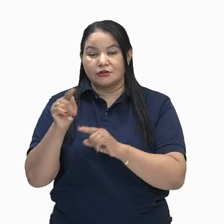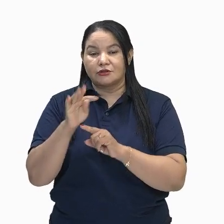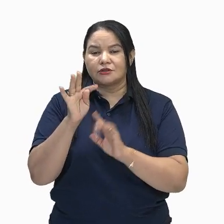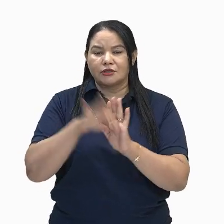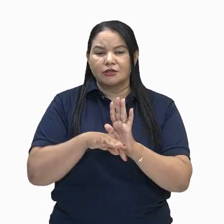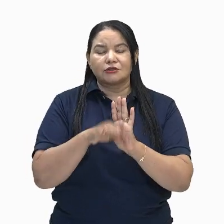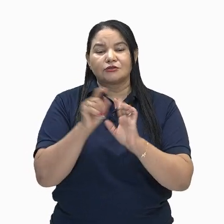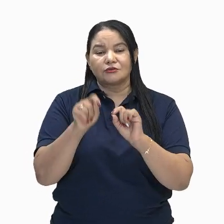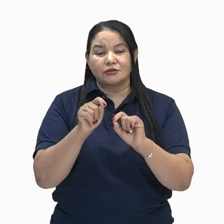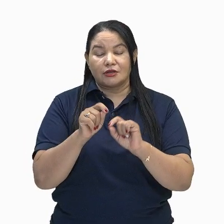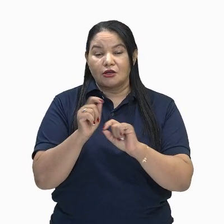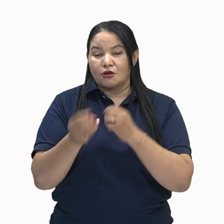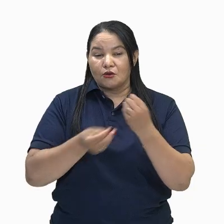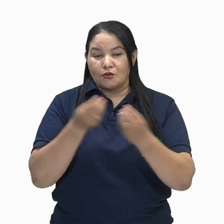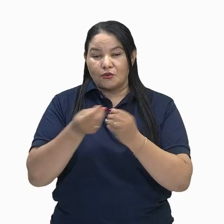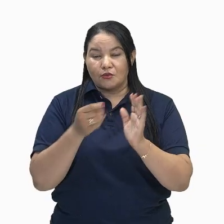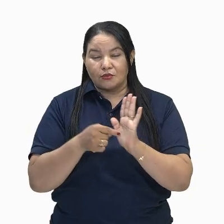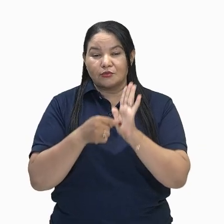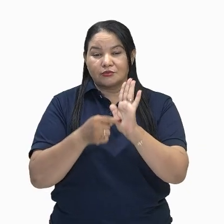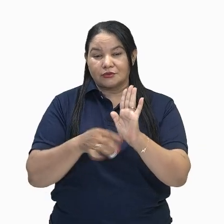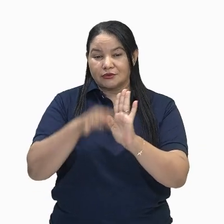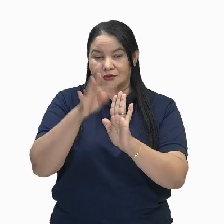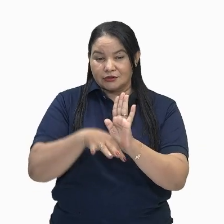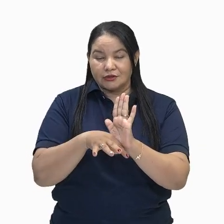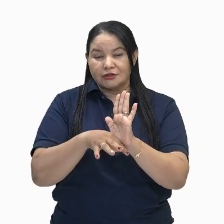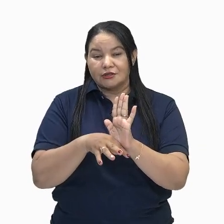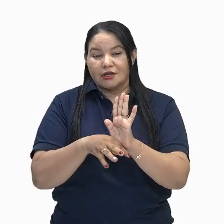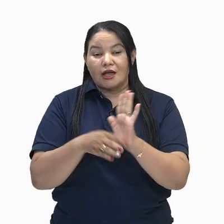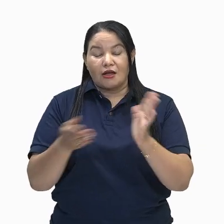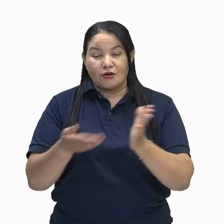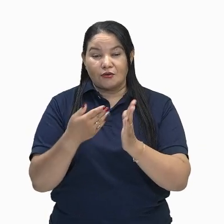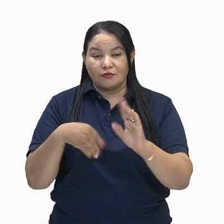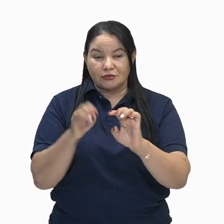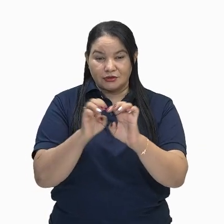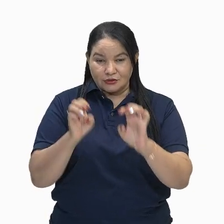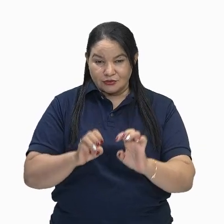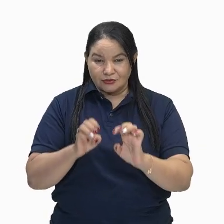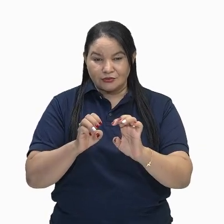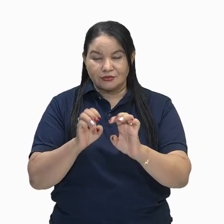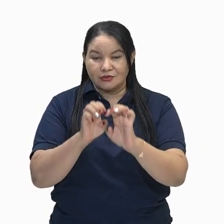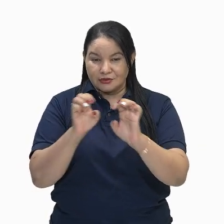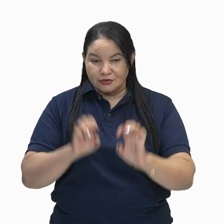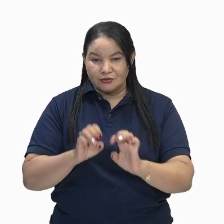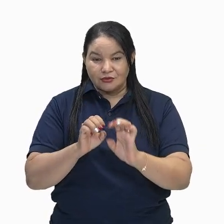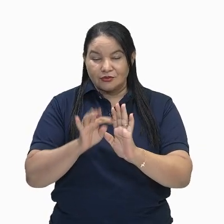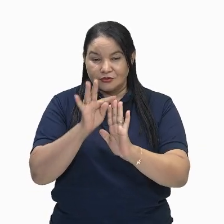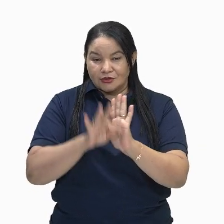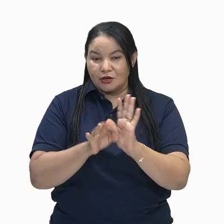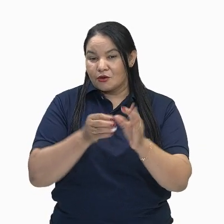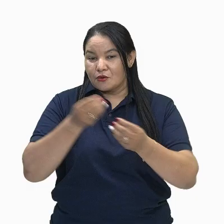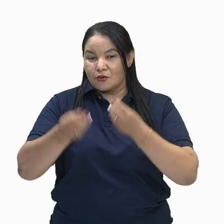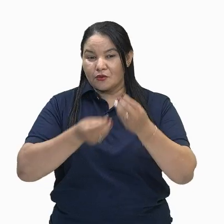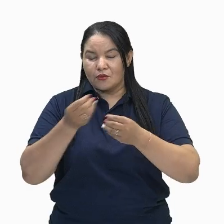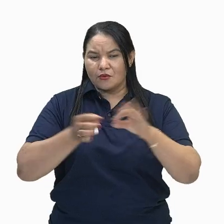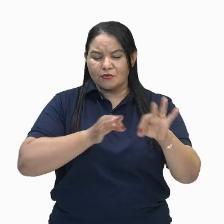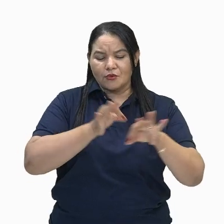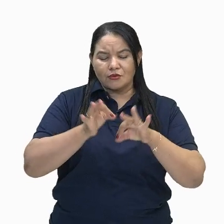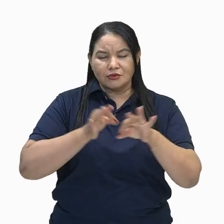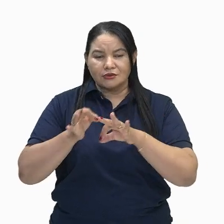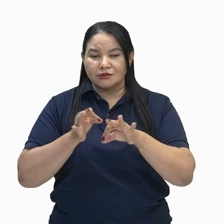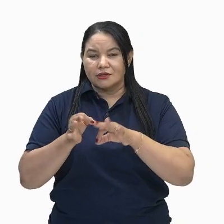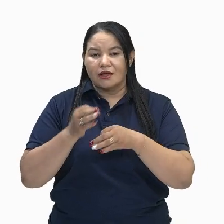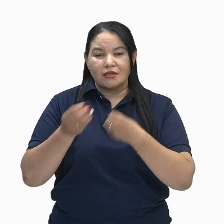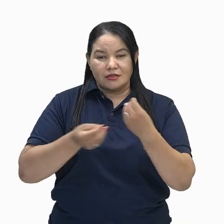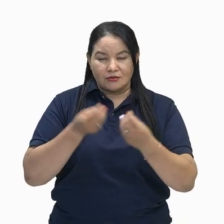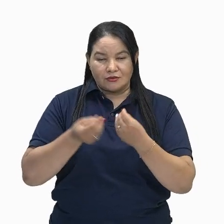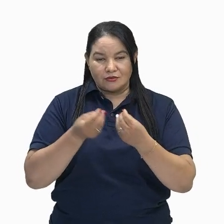se apresenta. Então, aqui nós temos a forma, a estrutura, como ele é organizado, né? Então,